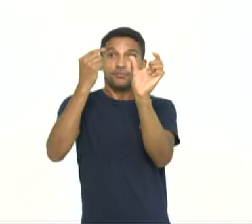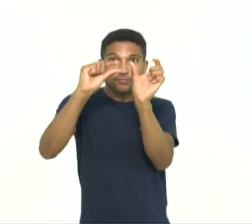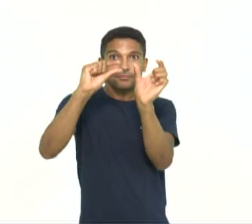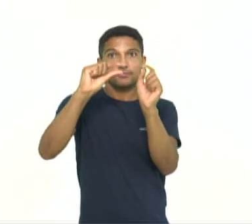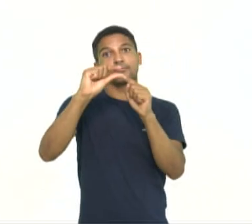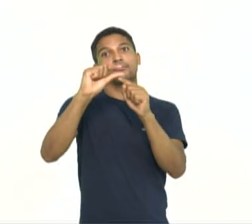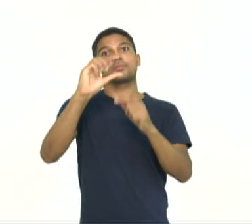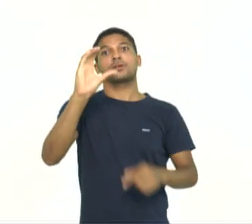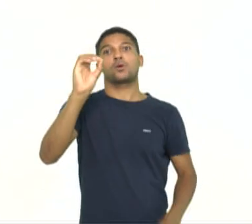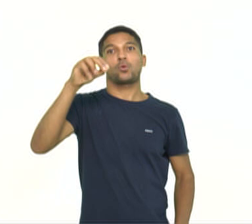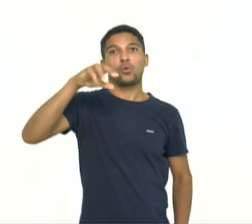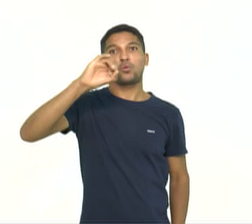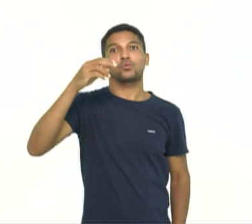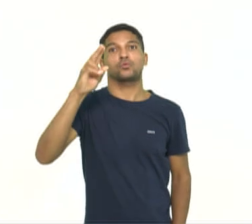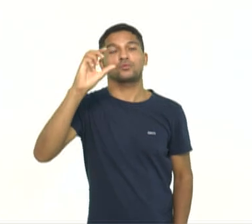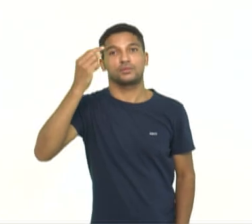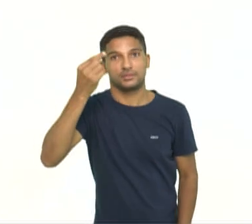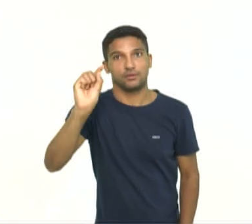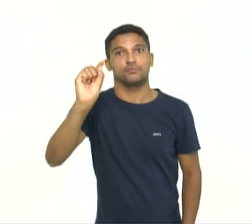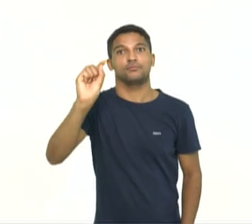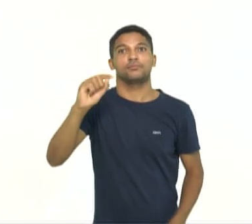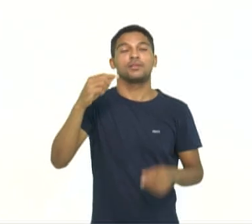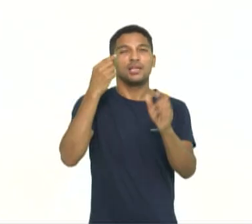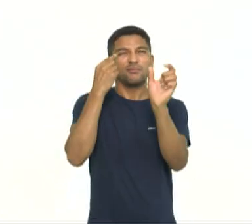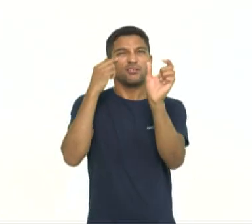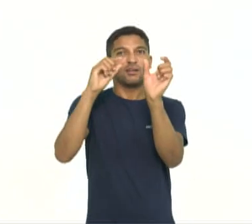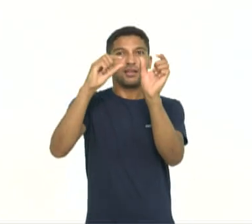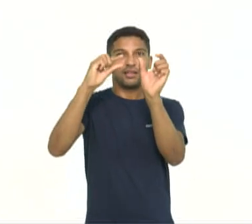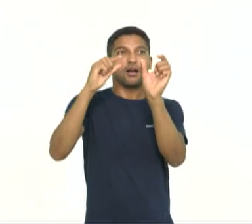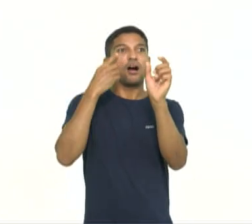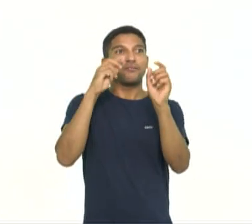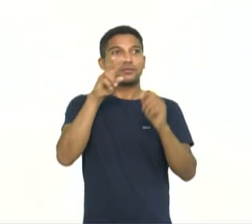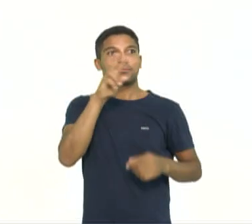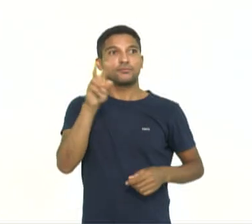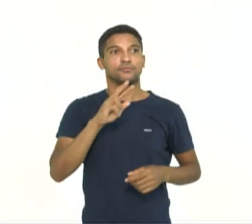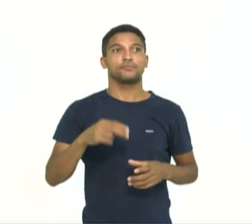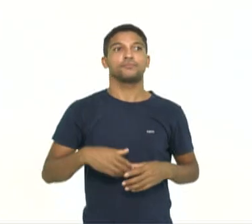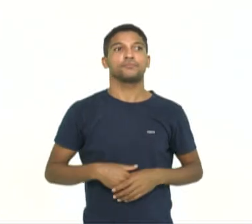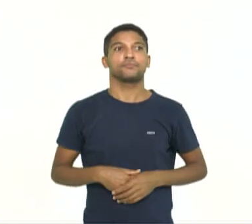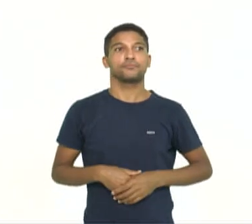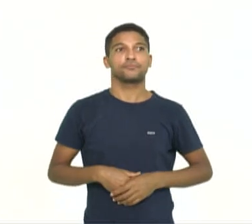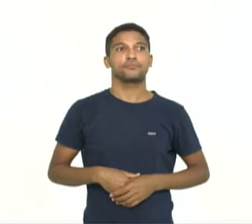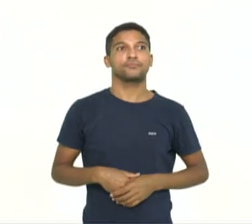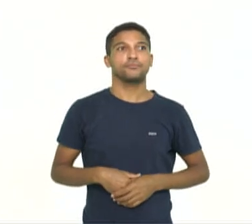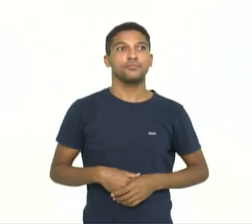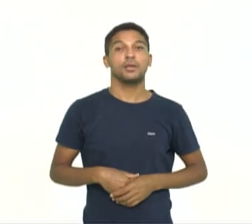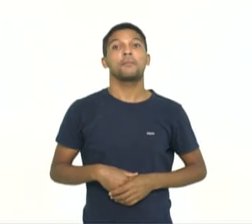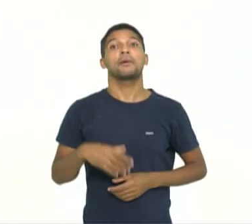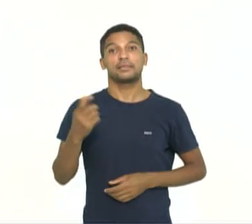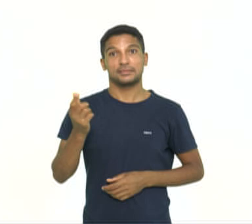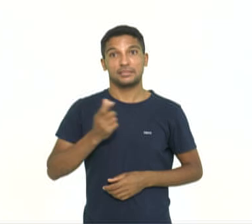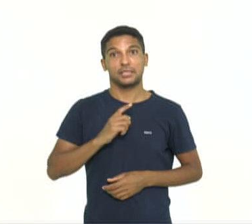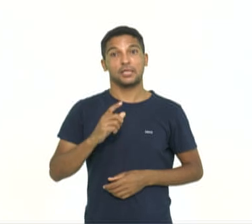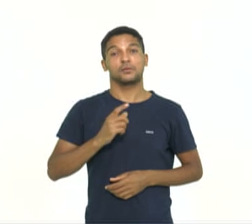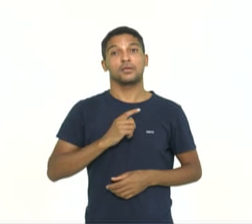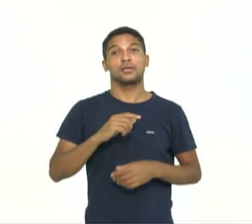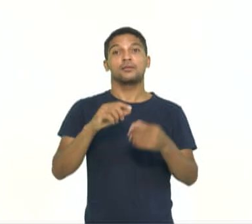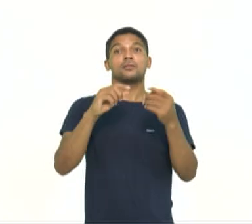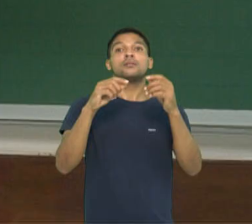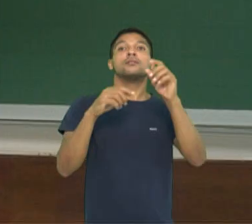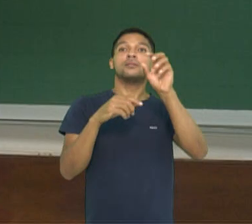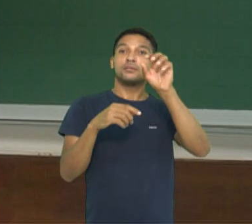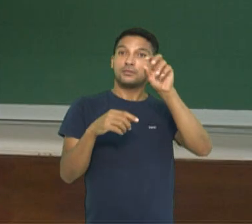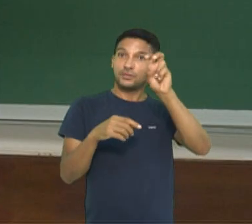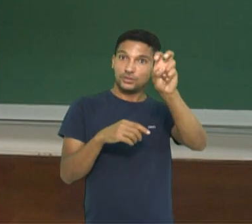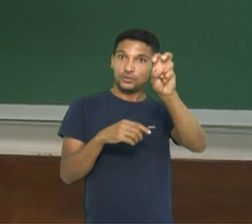tipo de oração uma classificação. Então, são 5, como a gente já mencionou, né? Aditivas, adversativas, alternativas, conclusivas